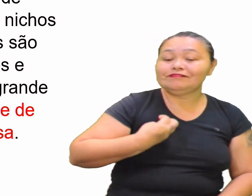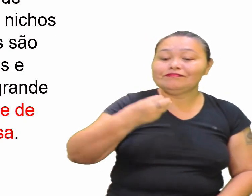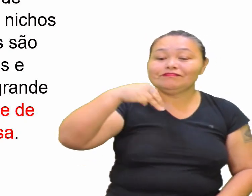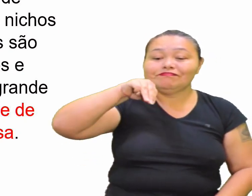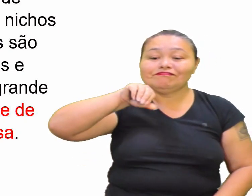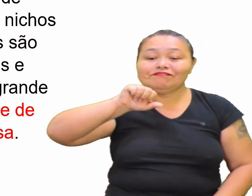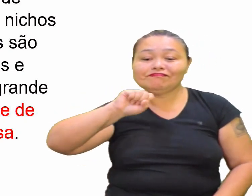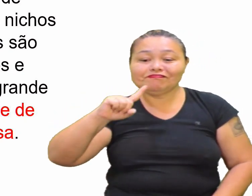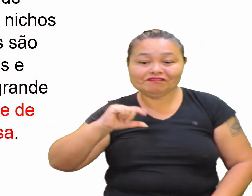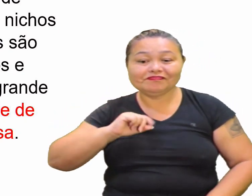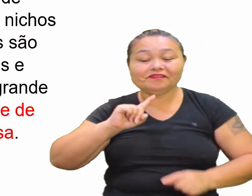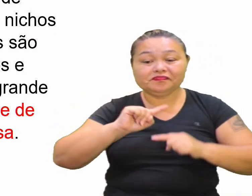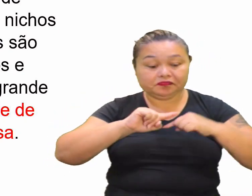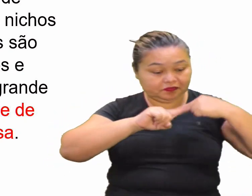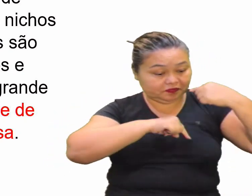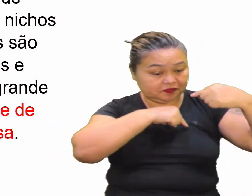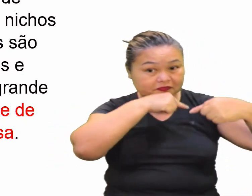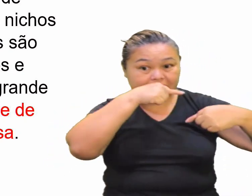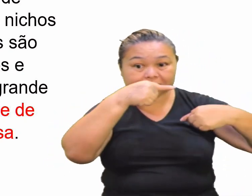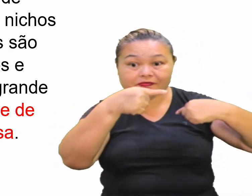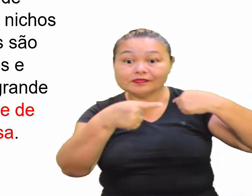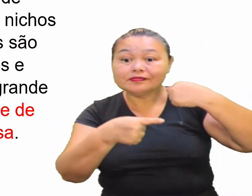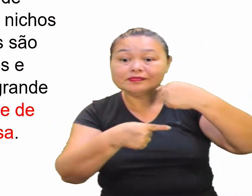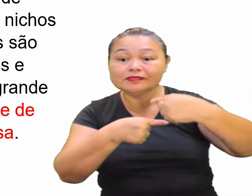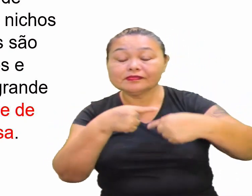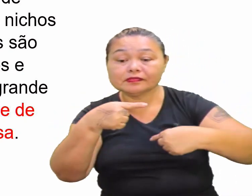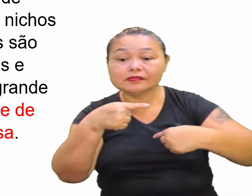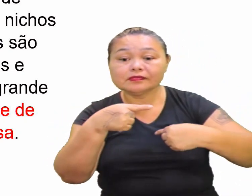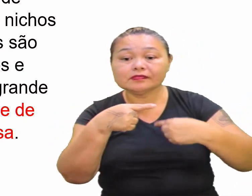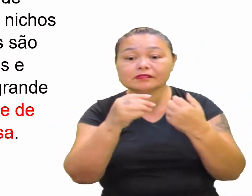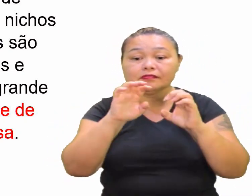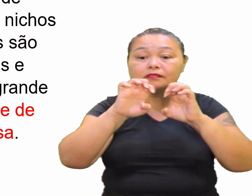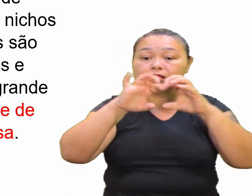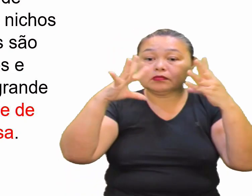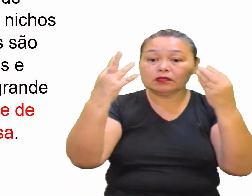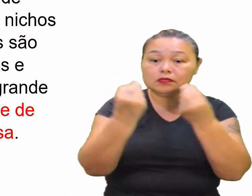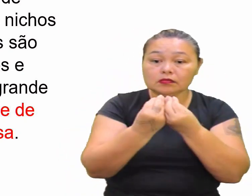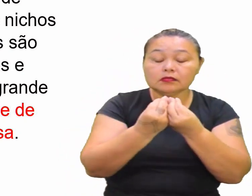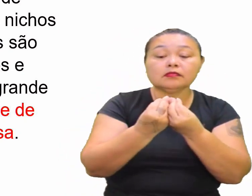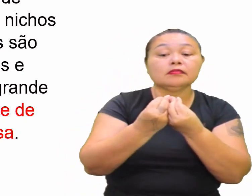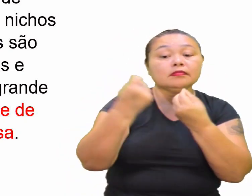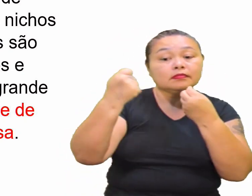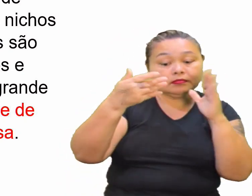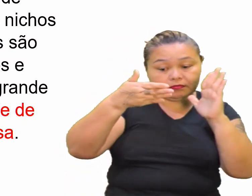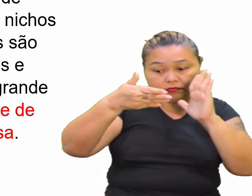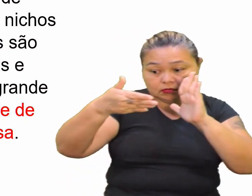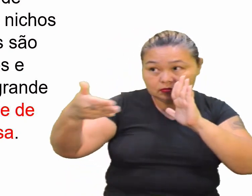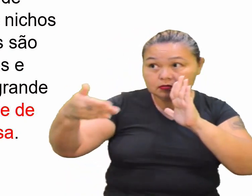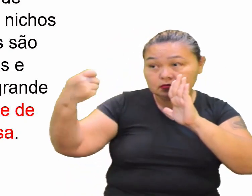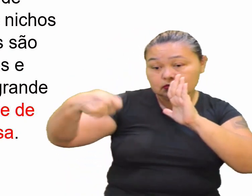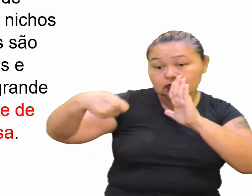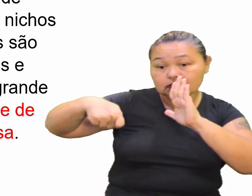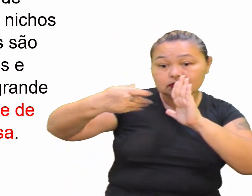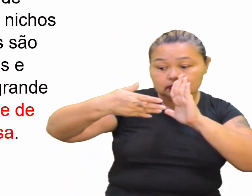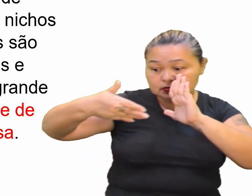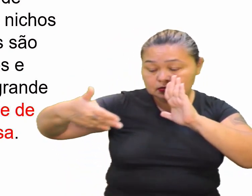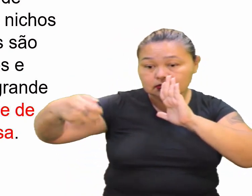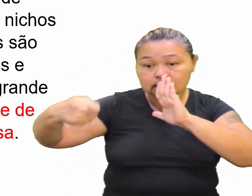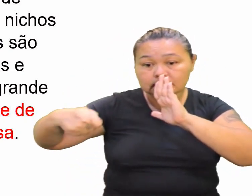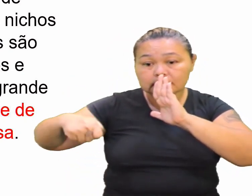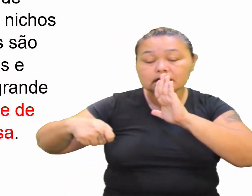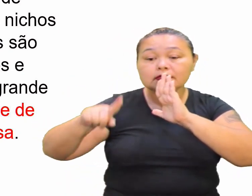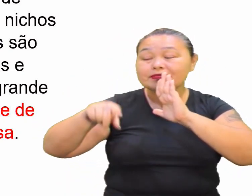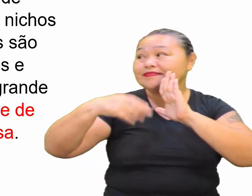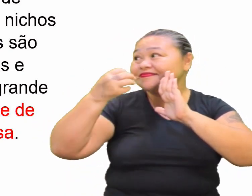quão importante é essa biomassa? Pois é, então precisa ter essa fase. Ela é necessária. Justamente.